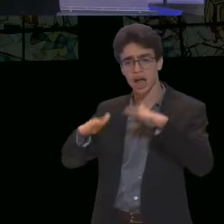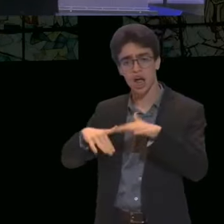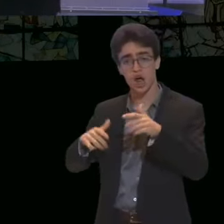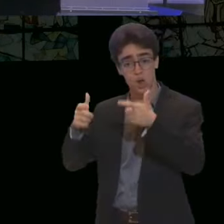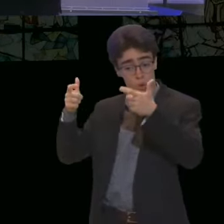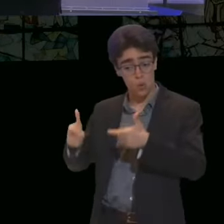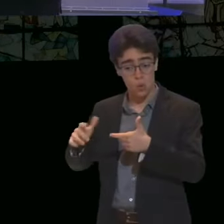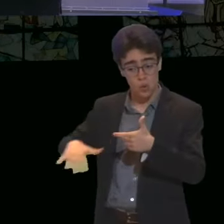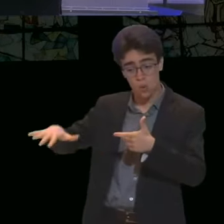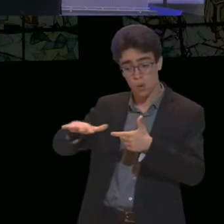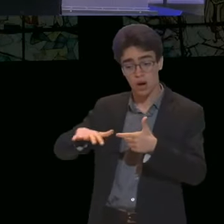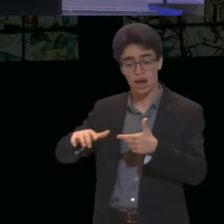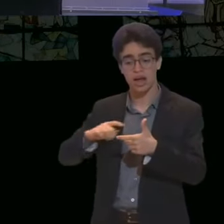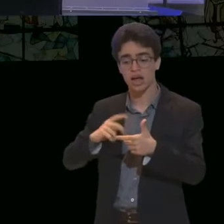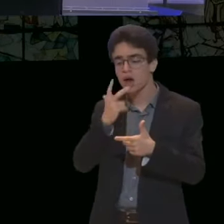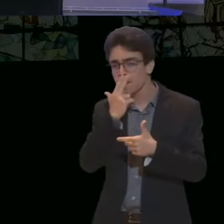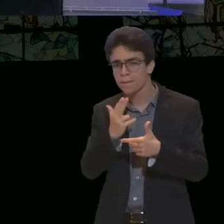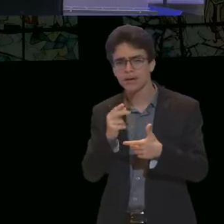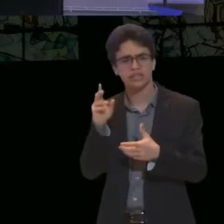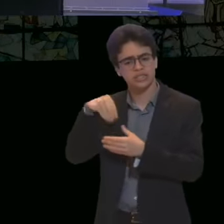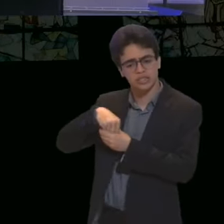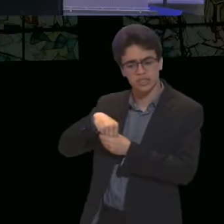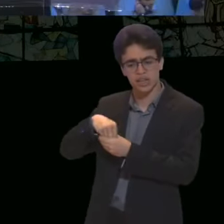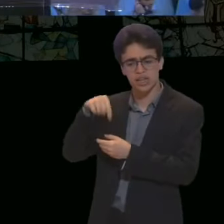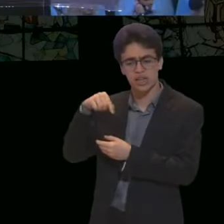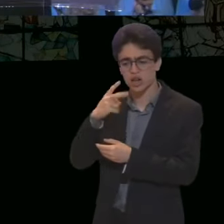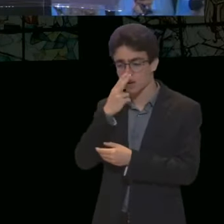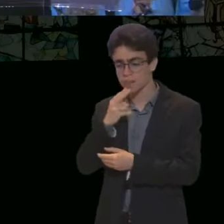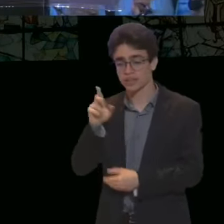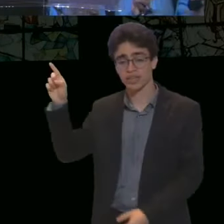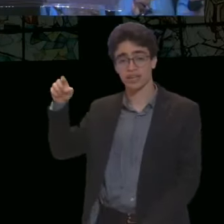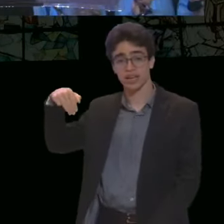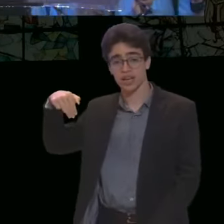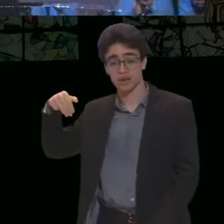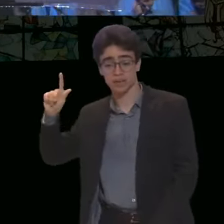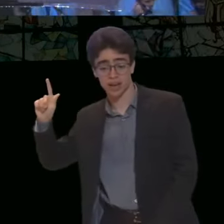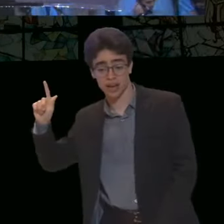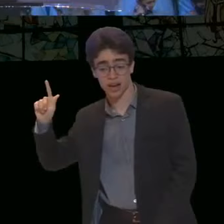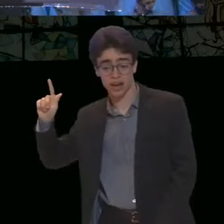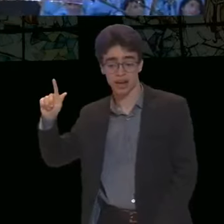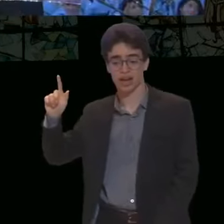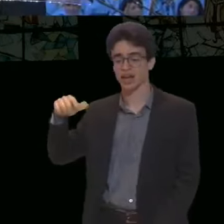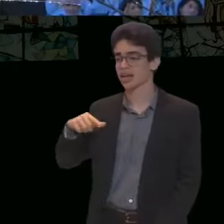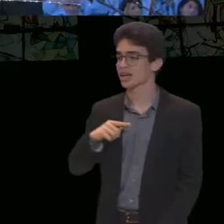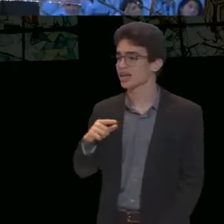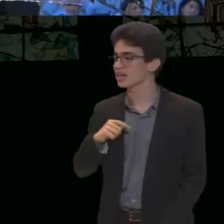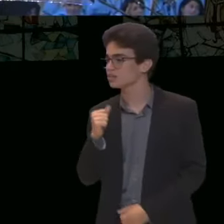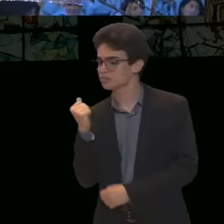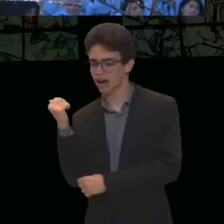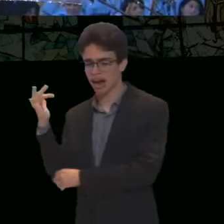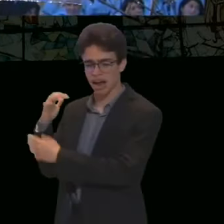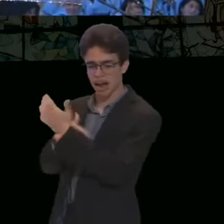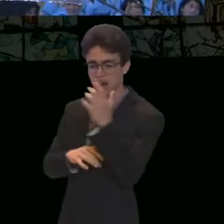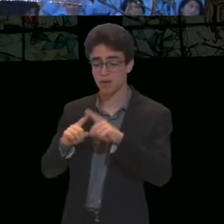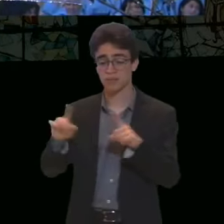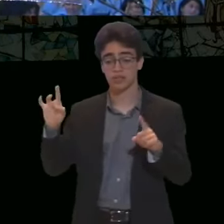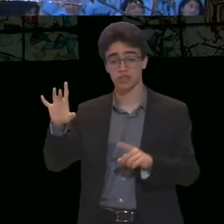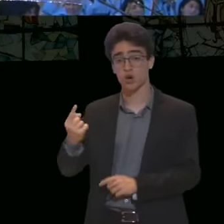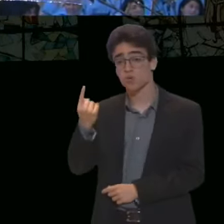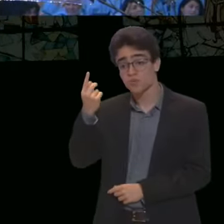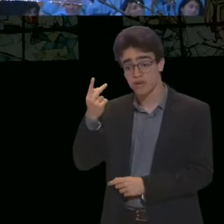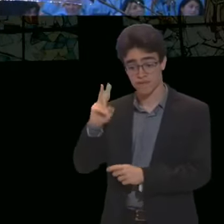vai, você tem a impressão que você está no Mato Grosso do Sul. É soja para todo lado, só que eles só têm uma colheita